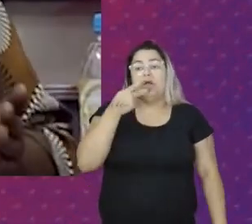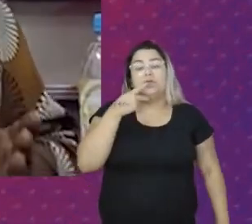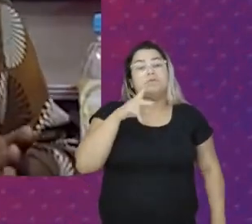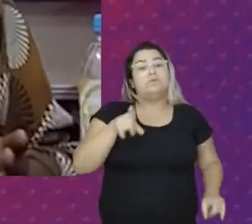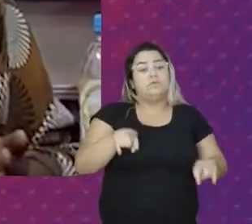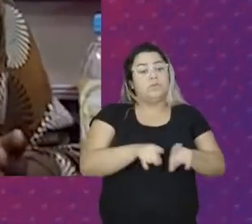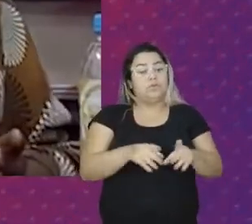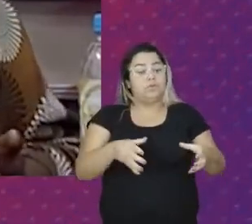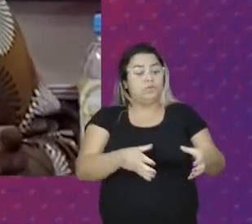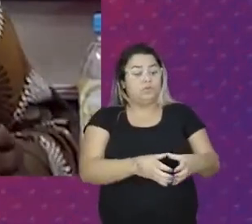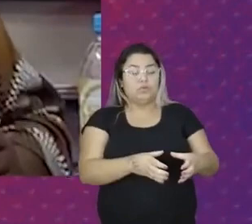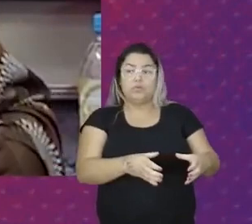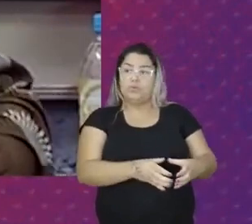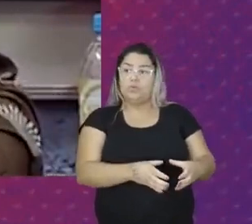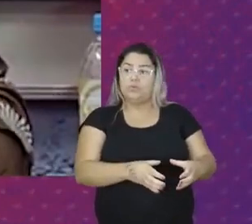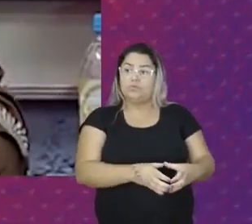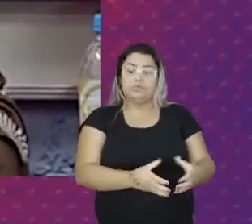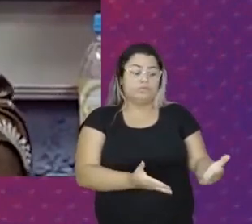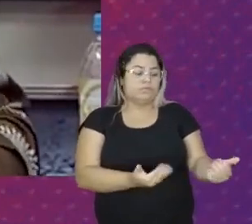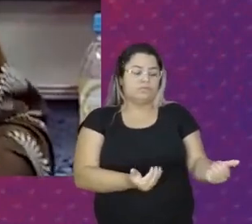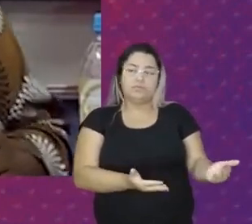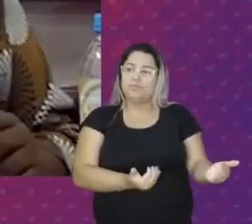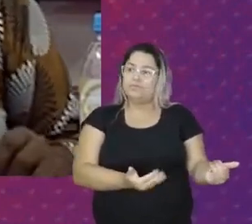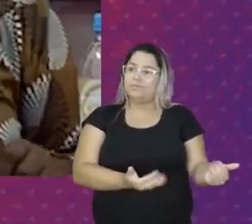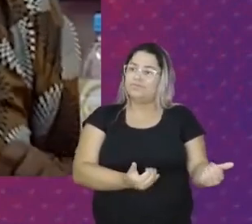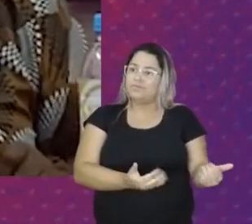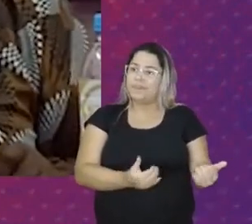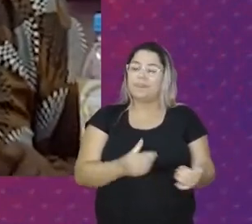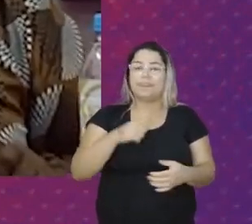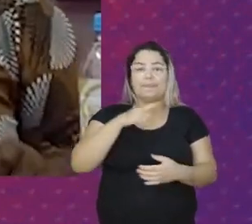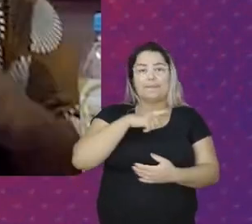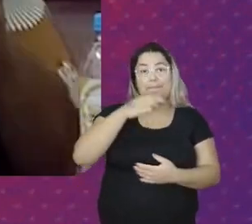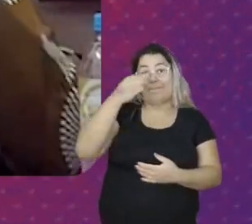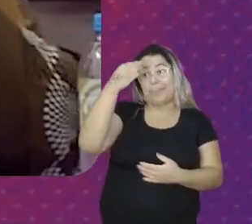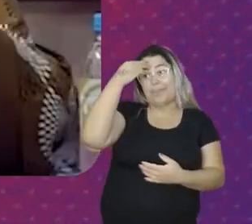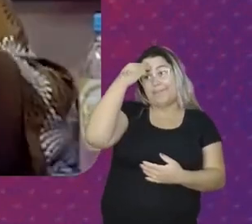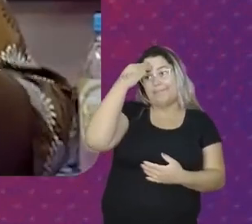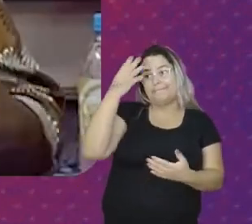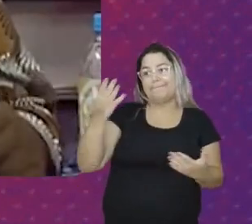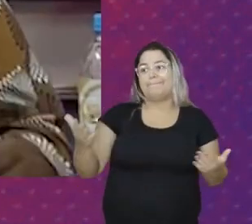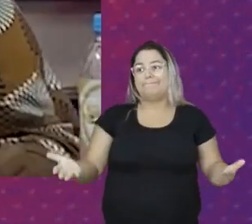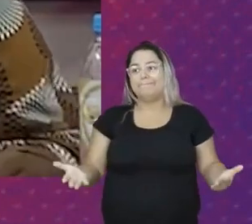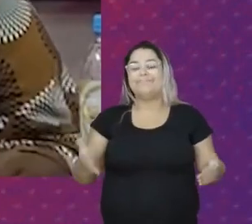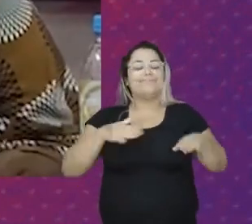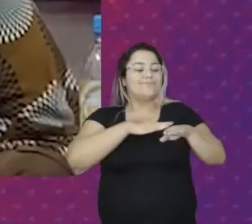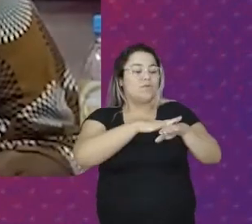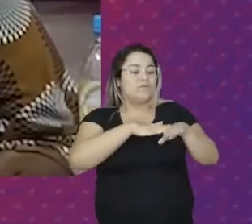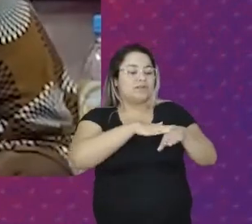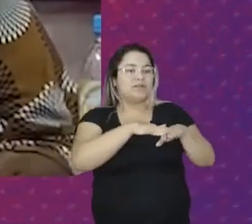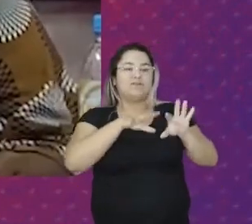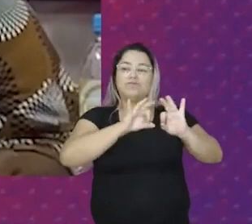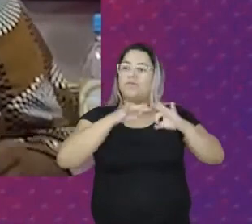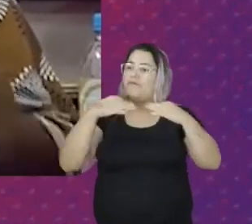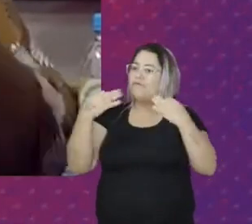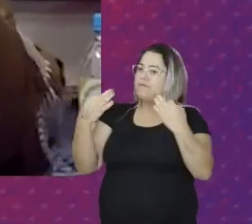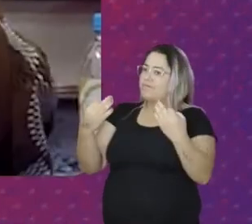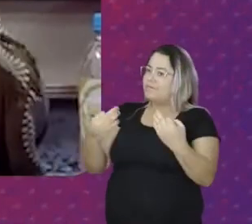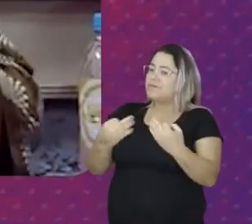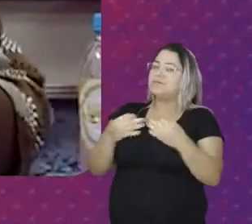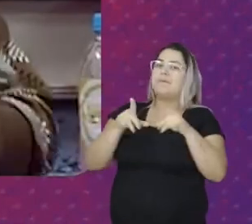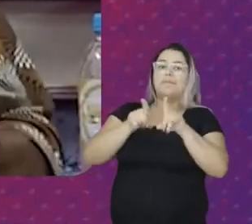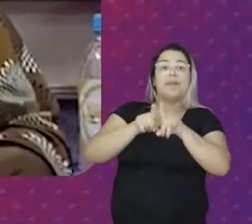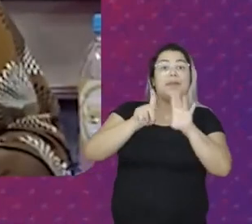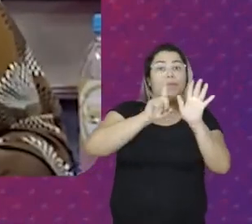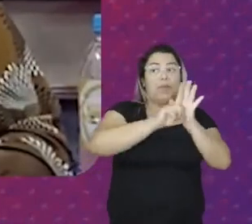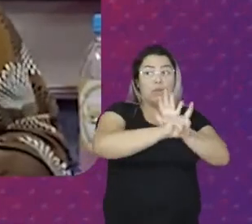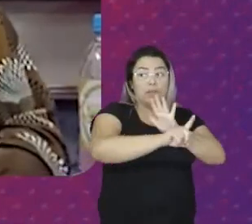para um grupo de jovens que pode não ter essa memória recente. Mas se você conversar na sua família e você perguntar